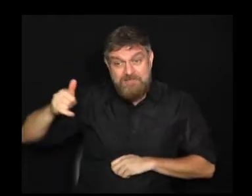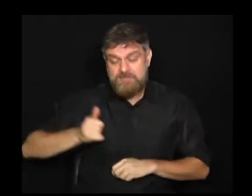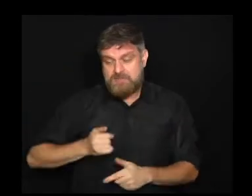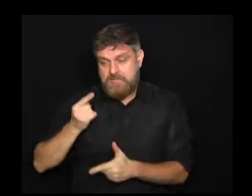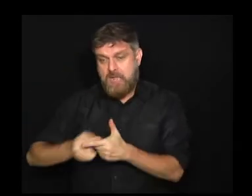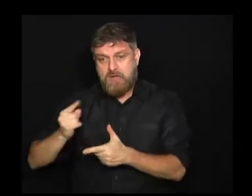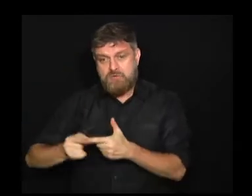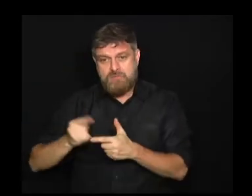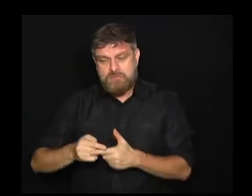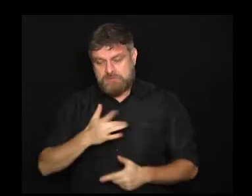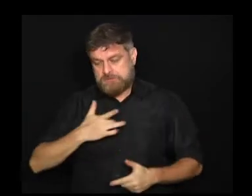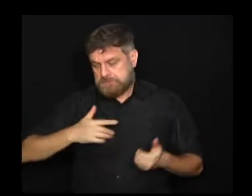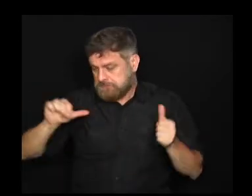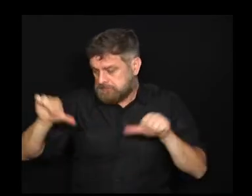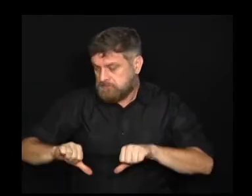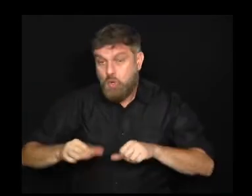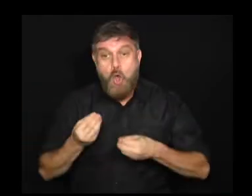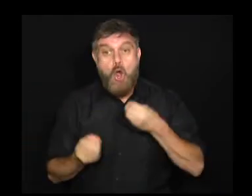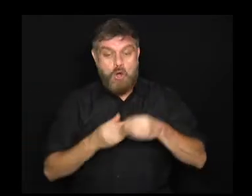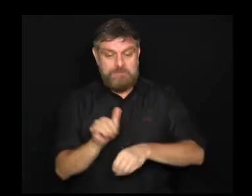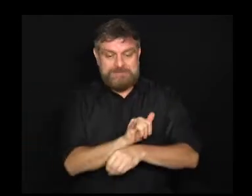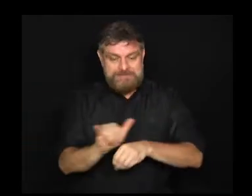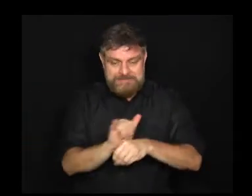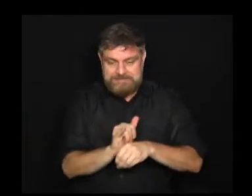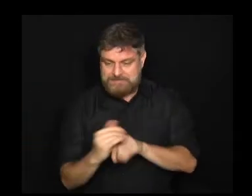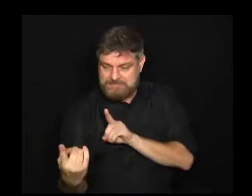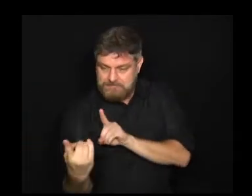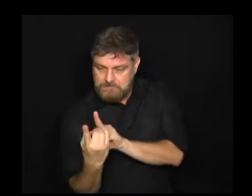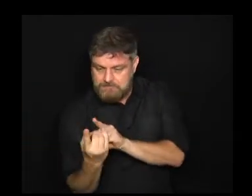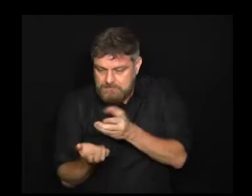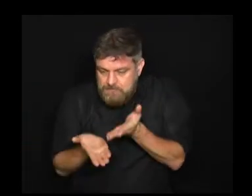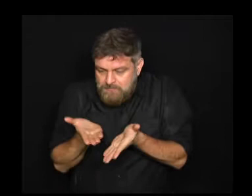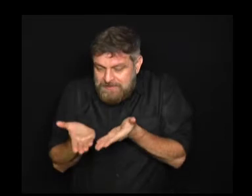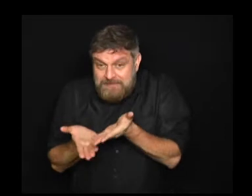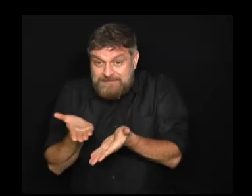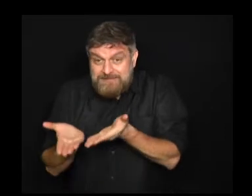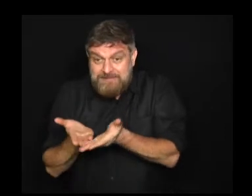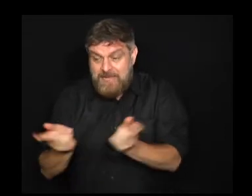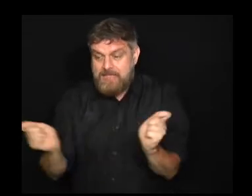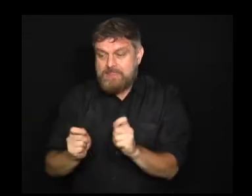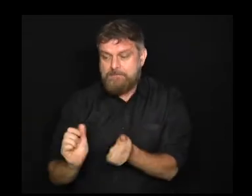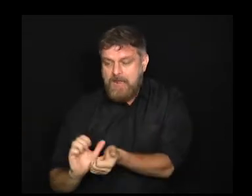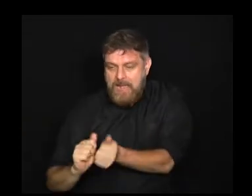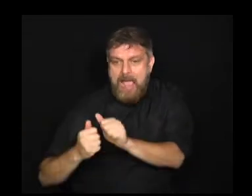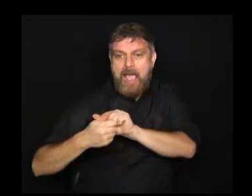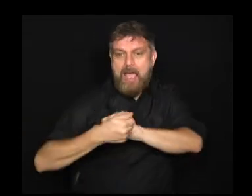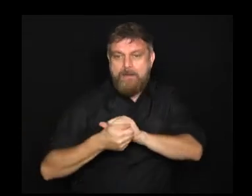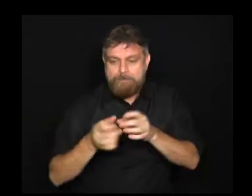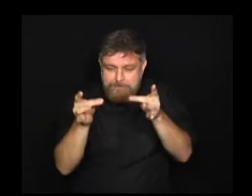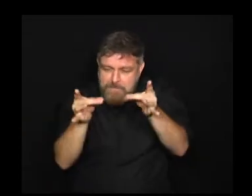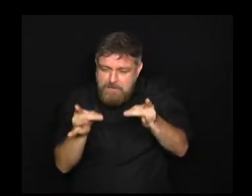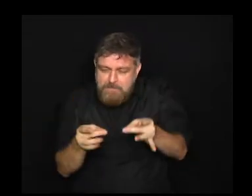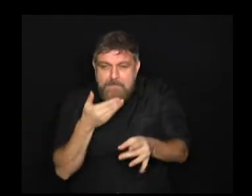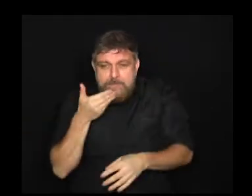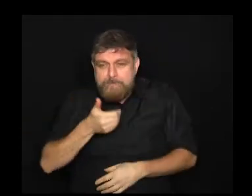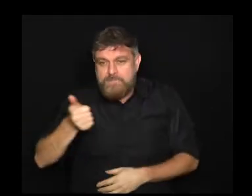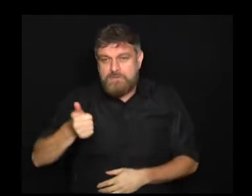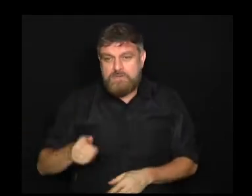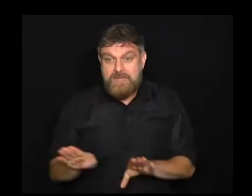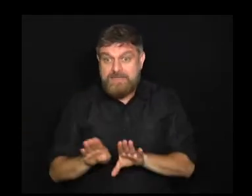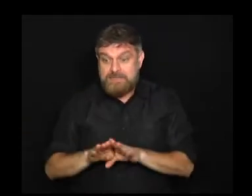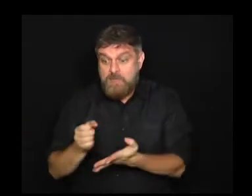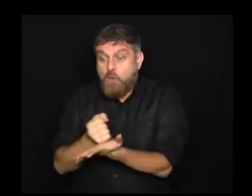seja, são medidas terapêuticas que podem ser aprimoradas. Segundo, a possibilidade de ter um